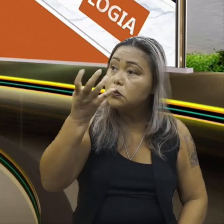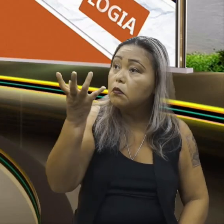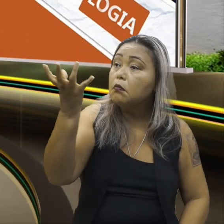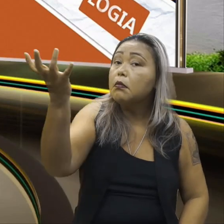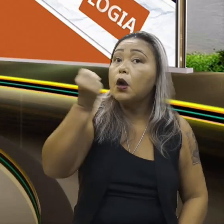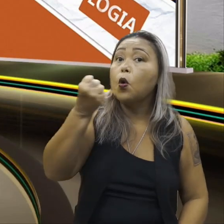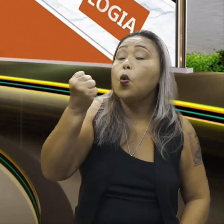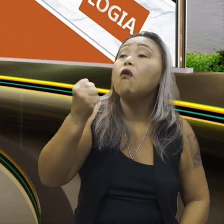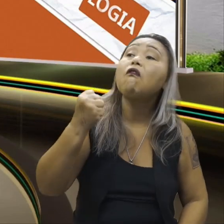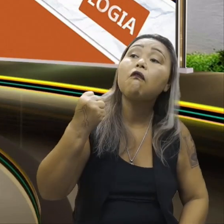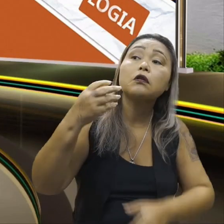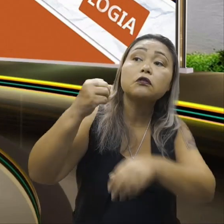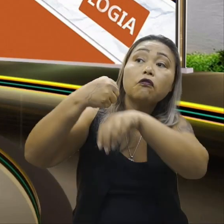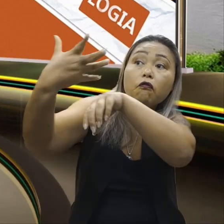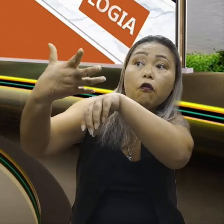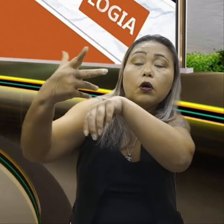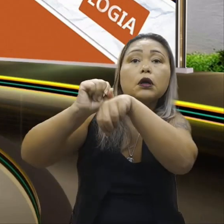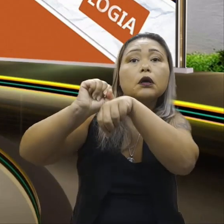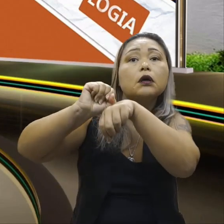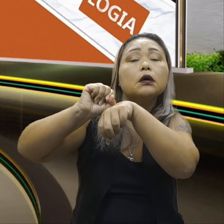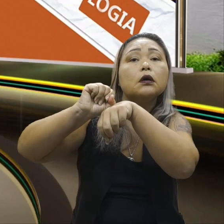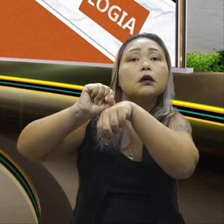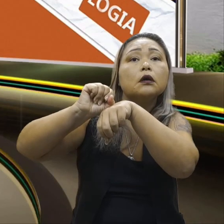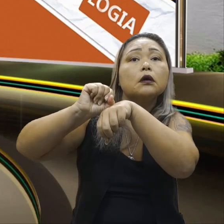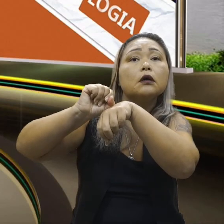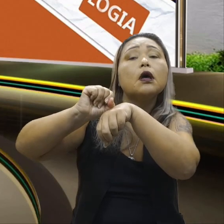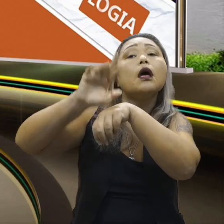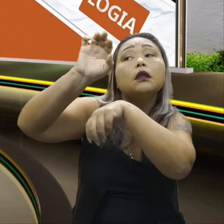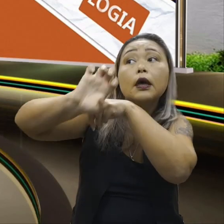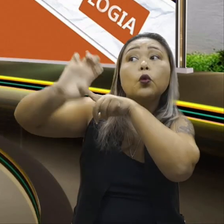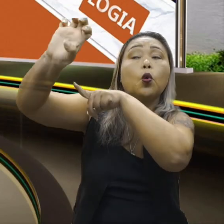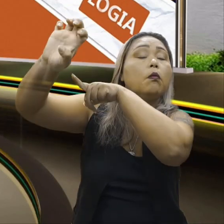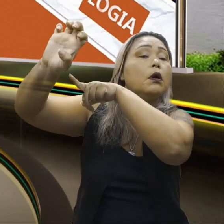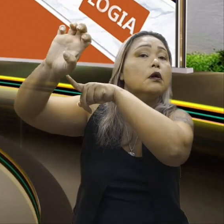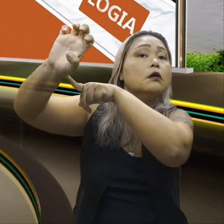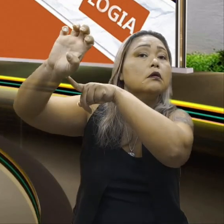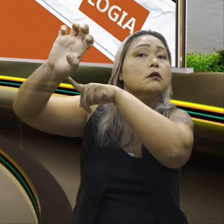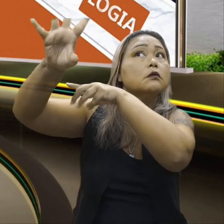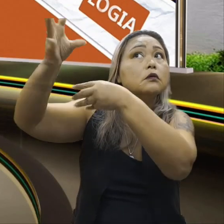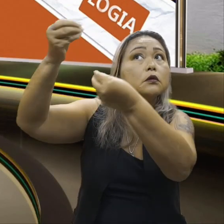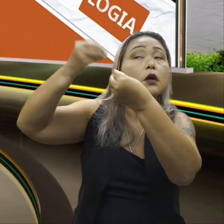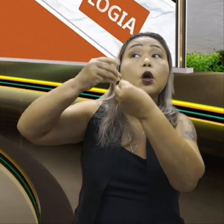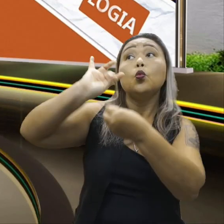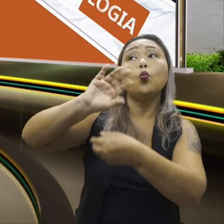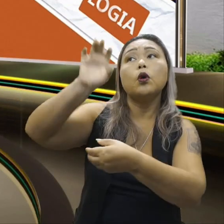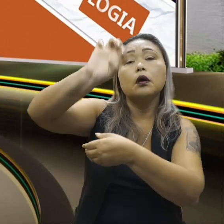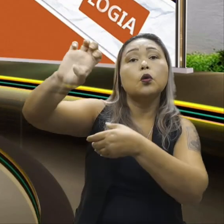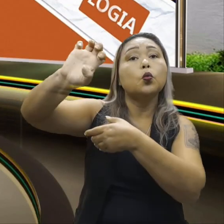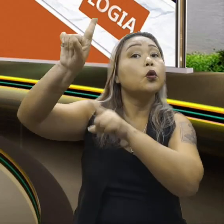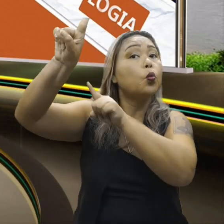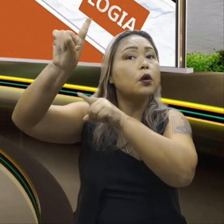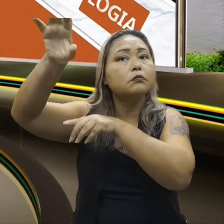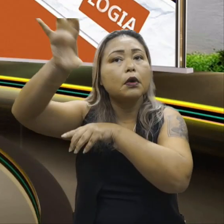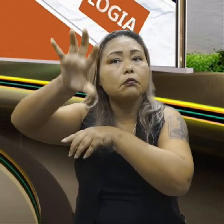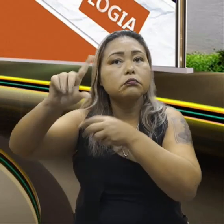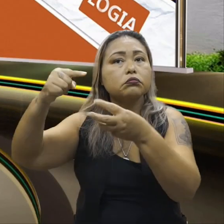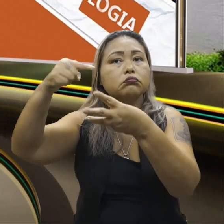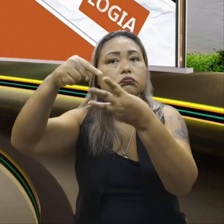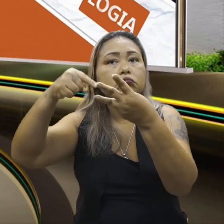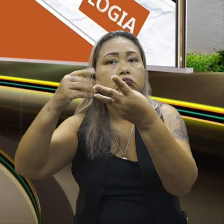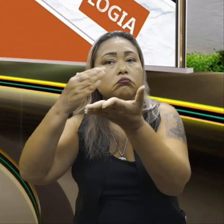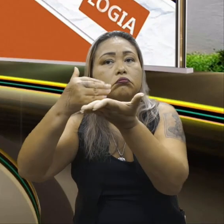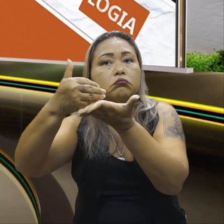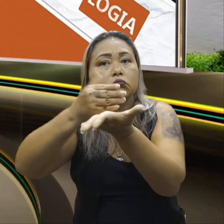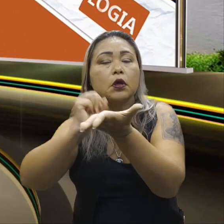uma inspiração europeia. E não é só na Europa que existe essa divisão dos poderes. E também em